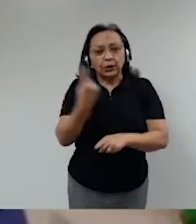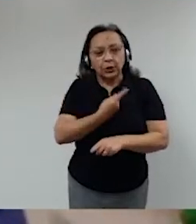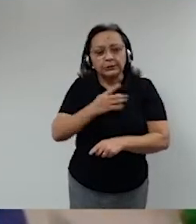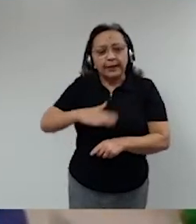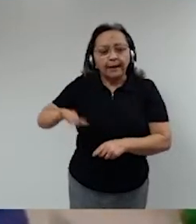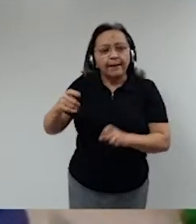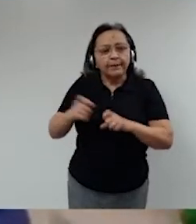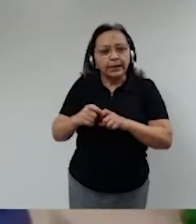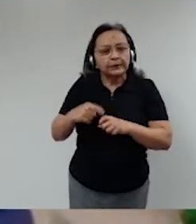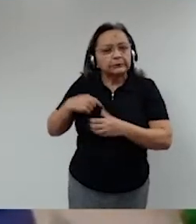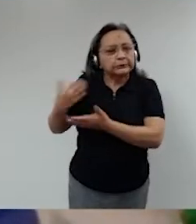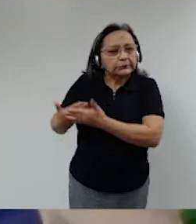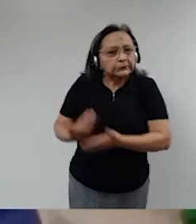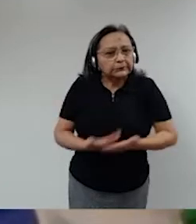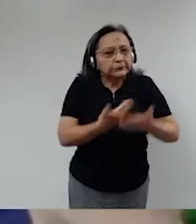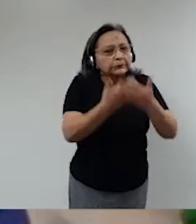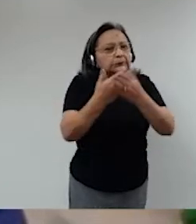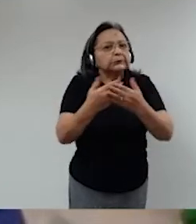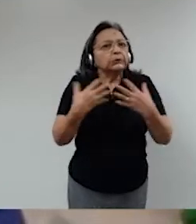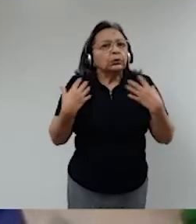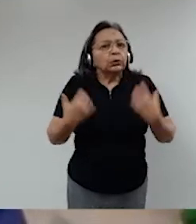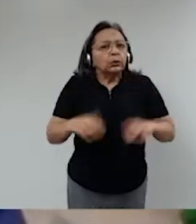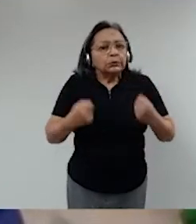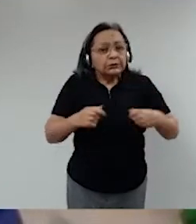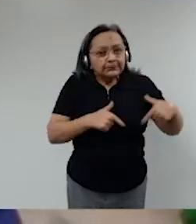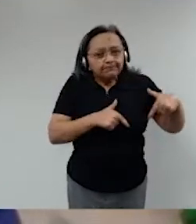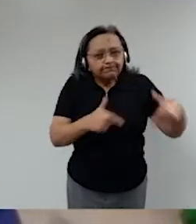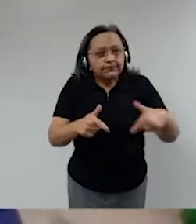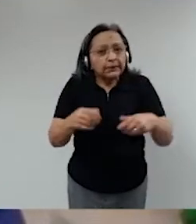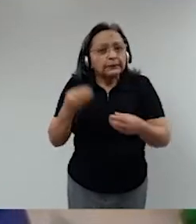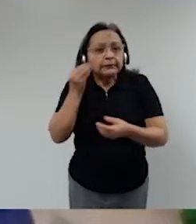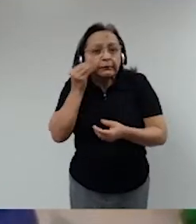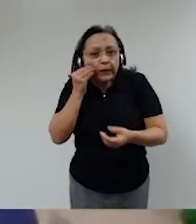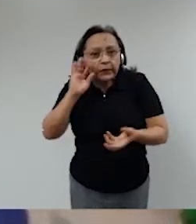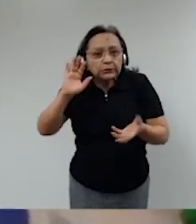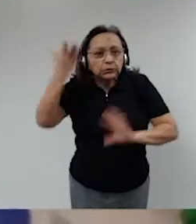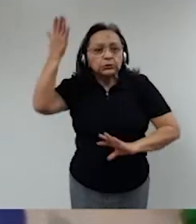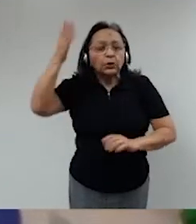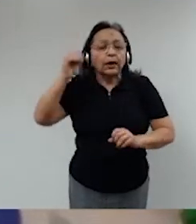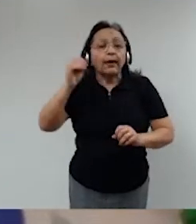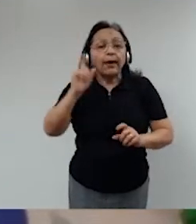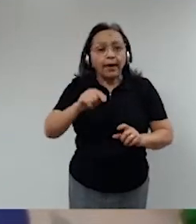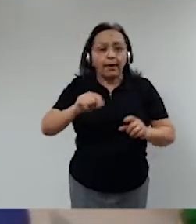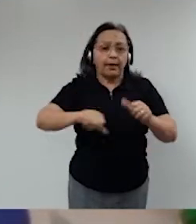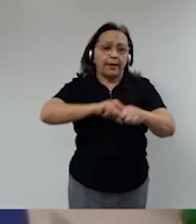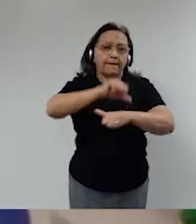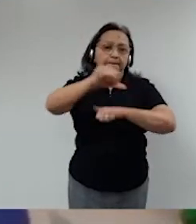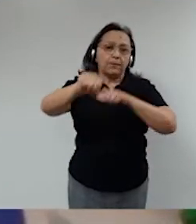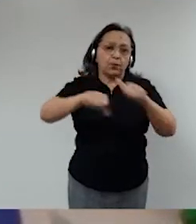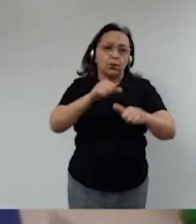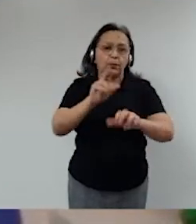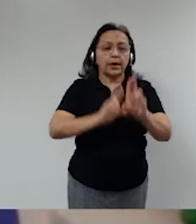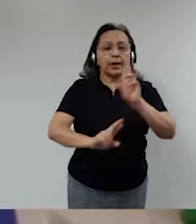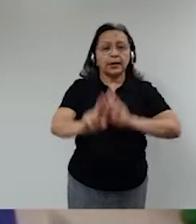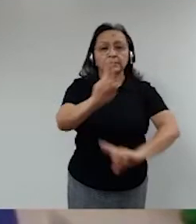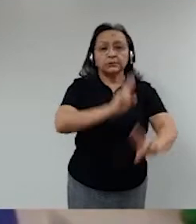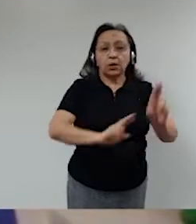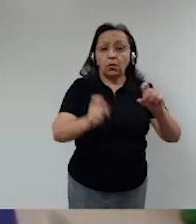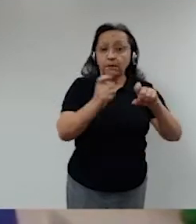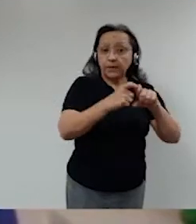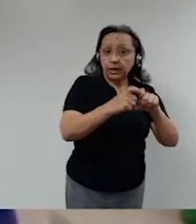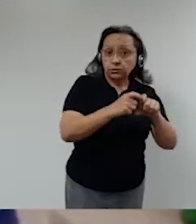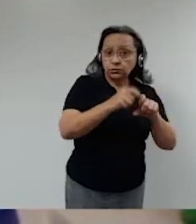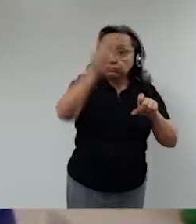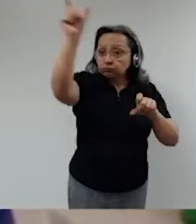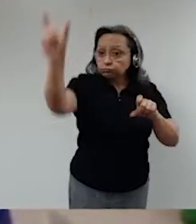que enfrentar e tentar solucionar da melhor forma possível é a mudança na relação médico-paciente,